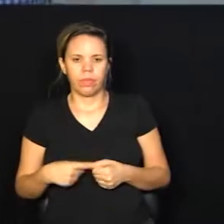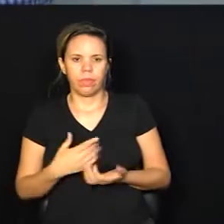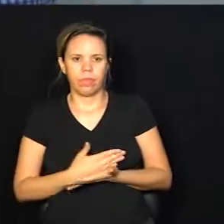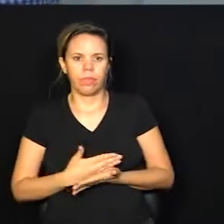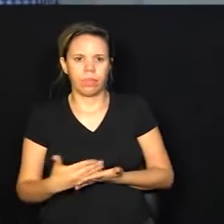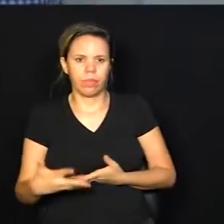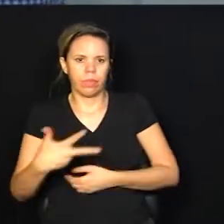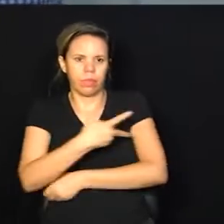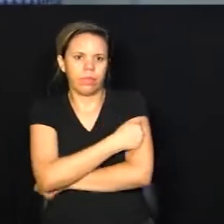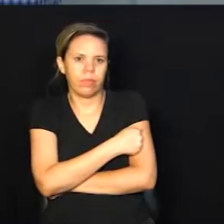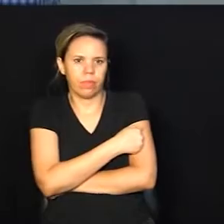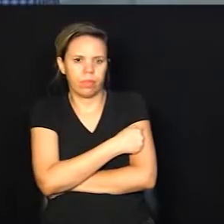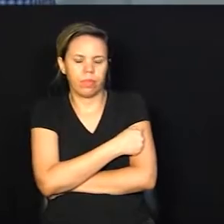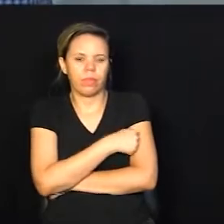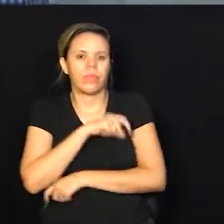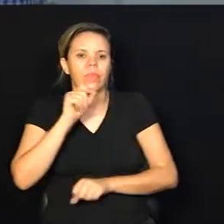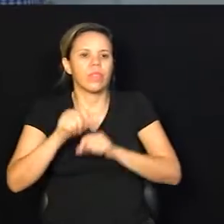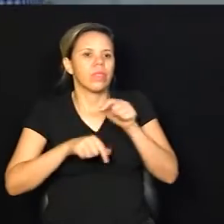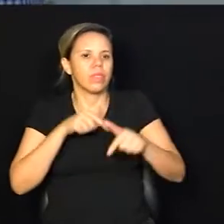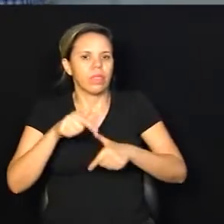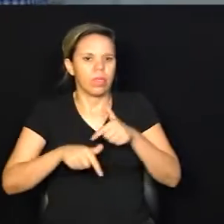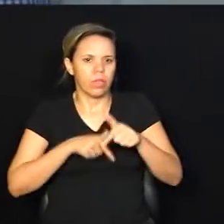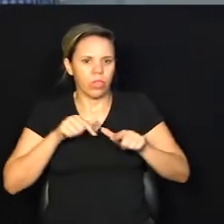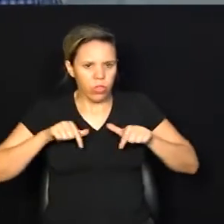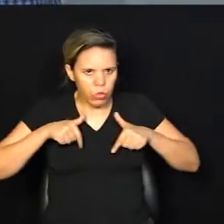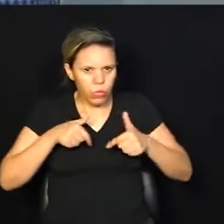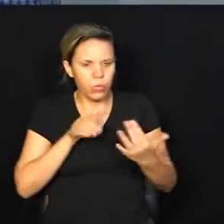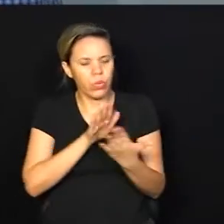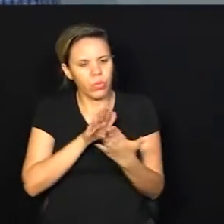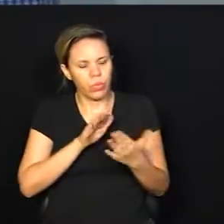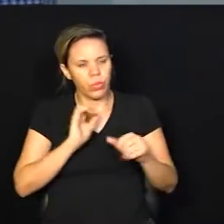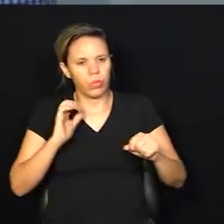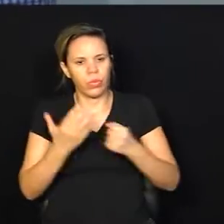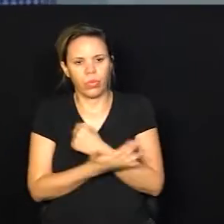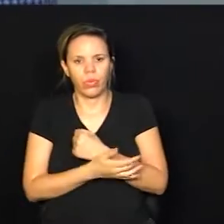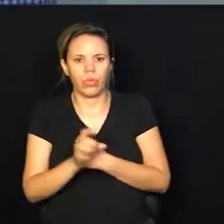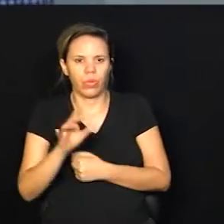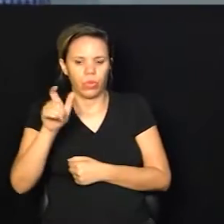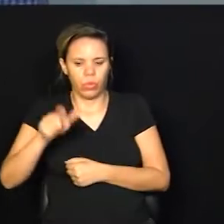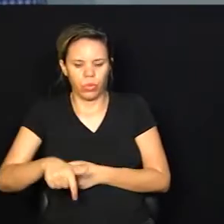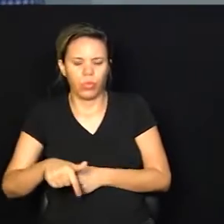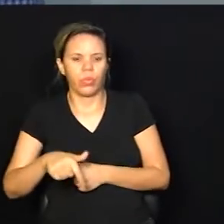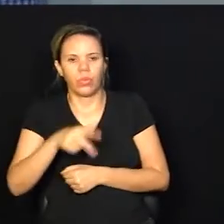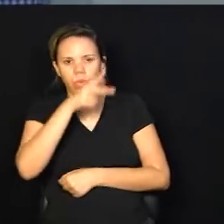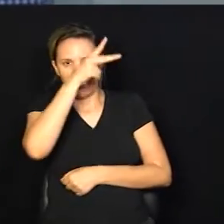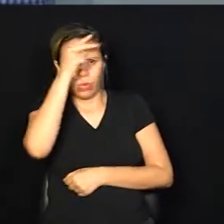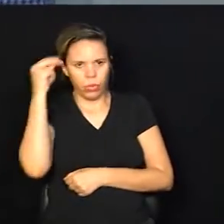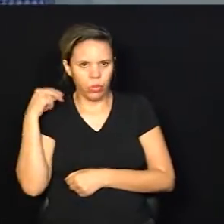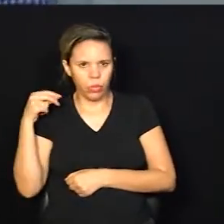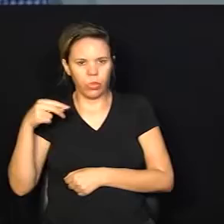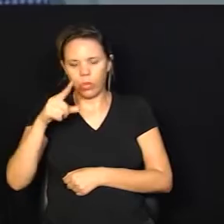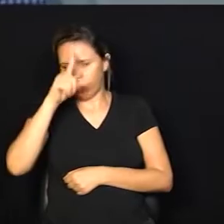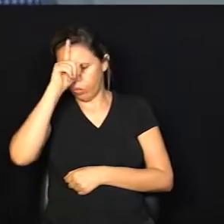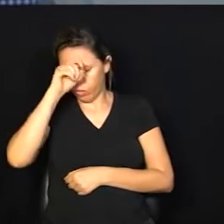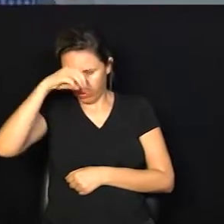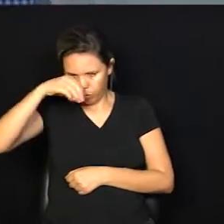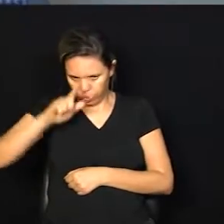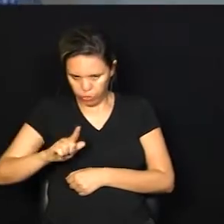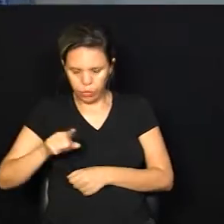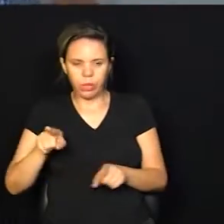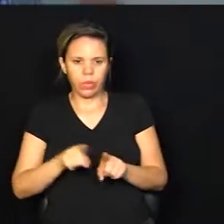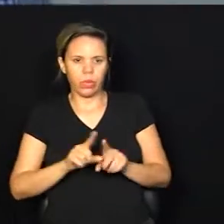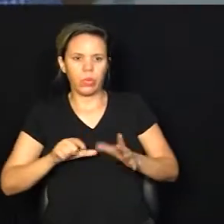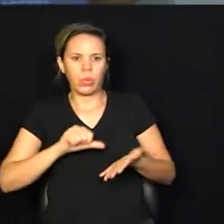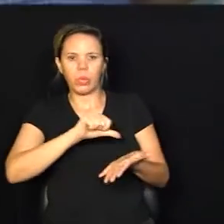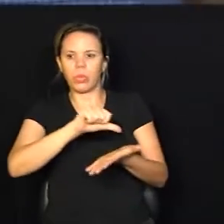município. É o início da vacinação de quem trabalha no enfrentamento à pandemia, não só aqui na rede pública, nós estamos aqui no Mário